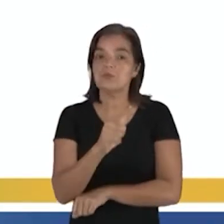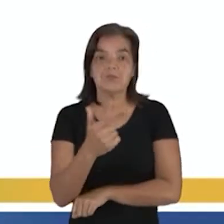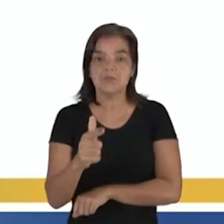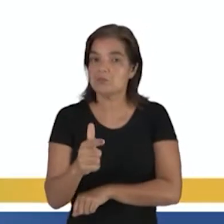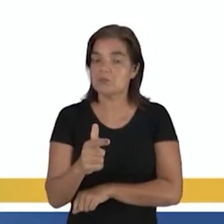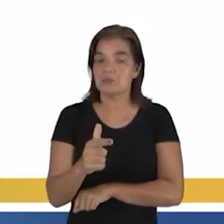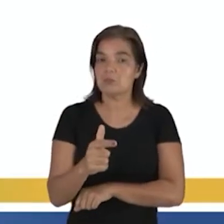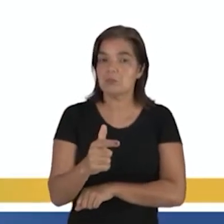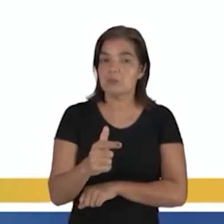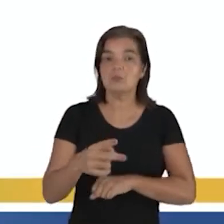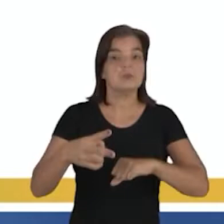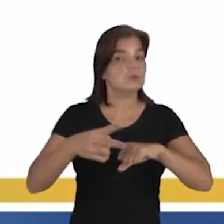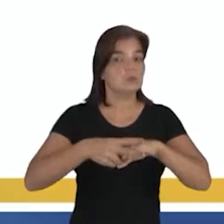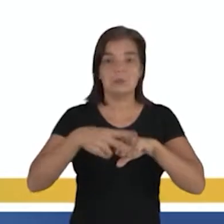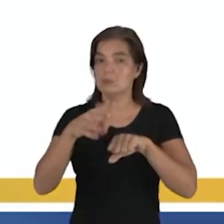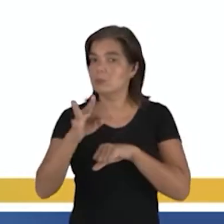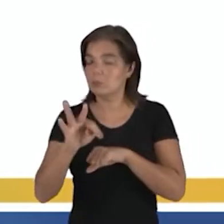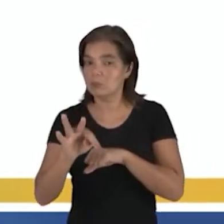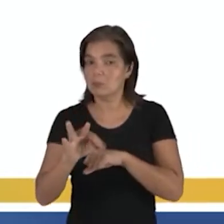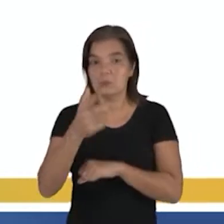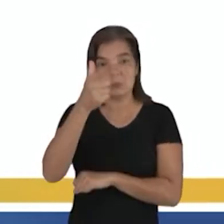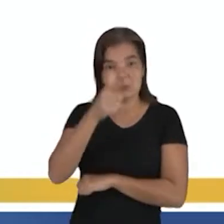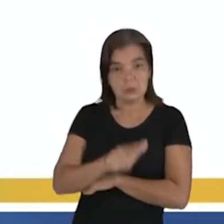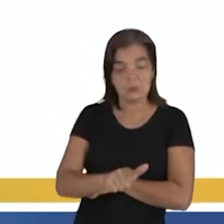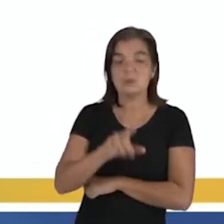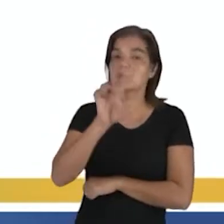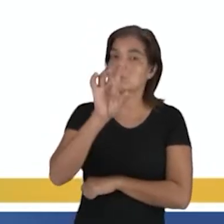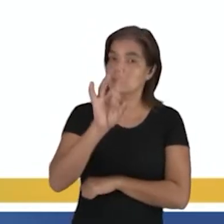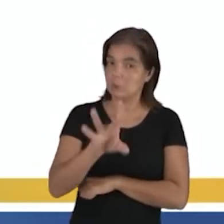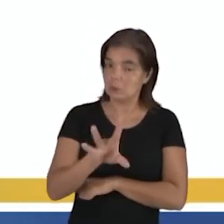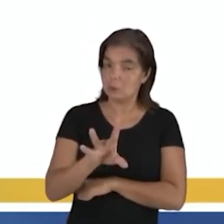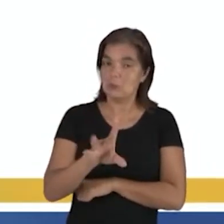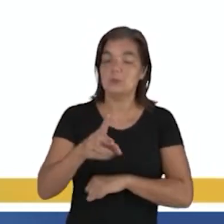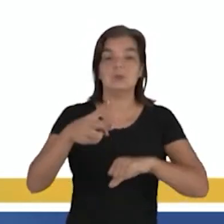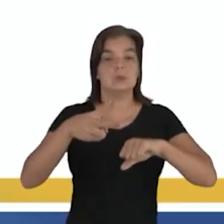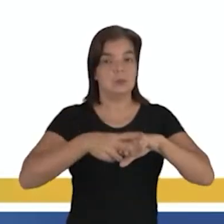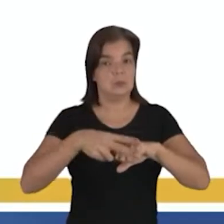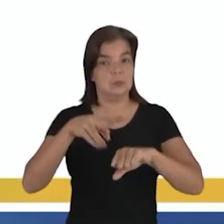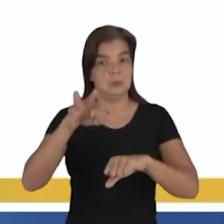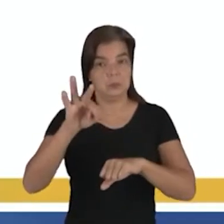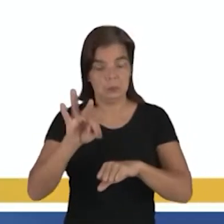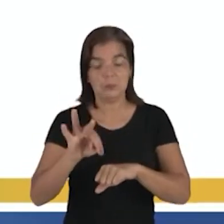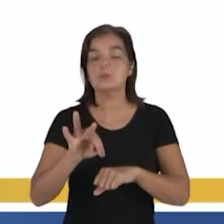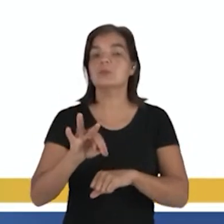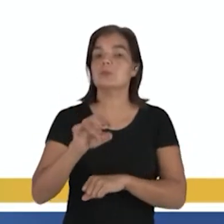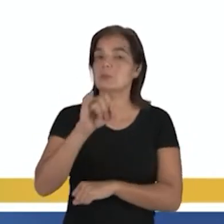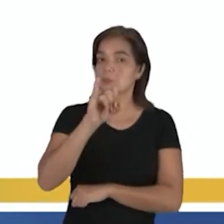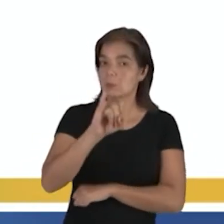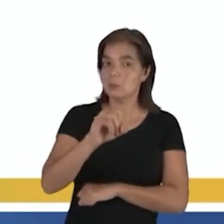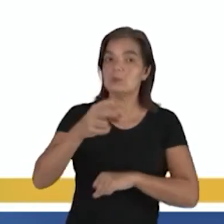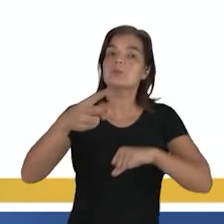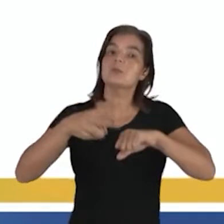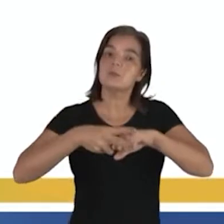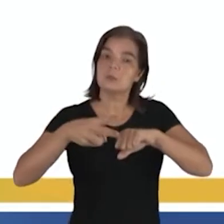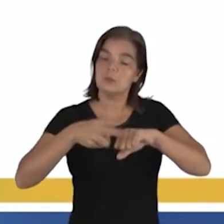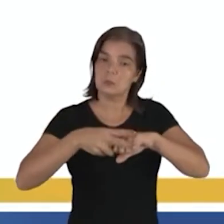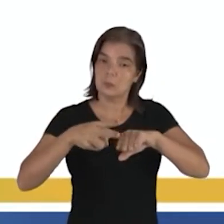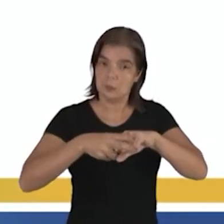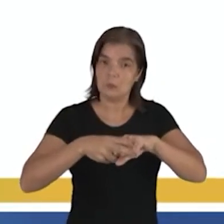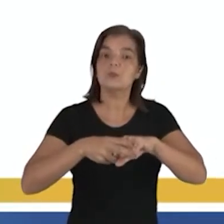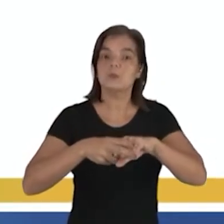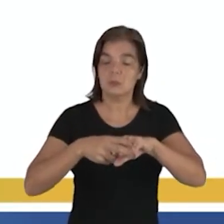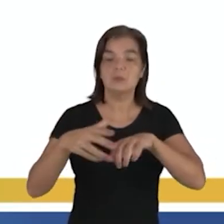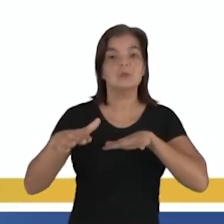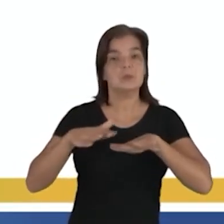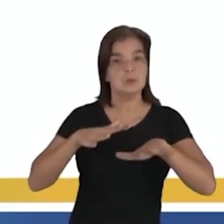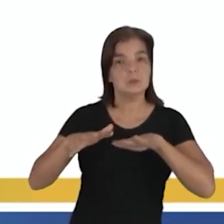temos transitividade verbal. Repetindo, só há transitividade verbal se o verbo for de